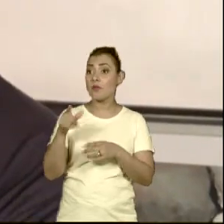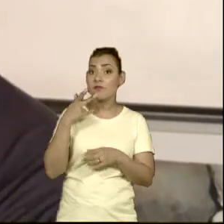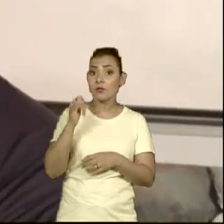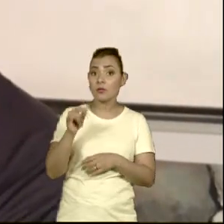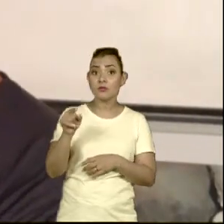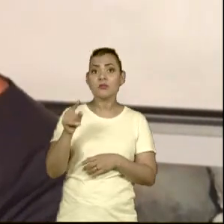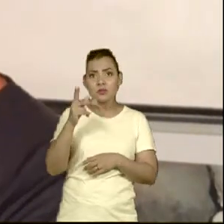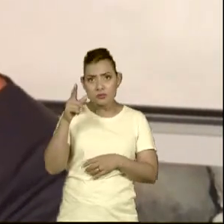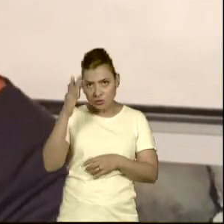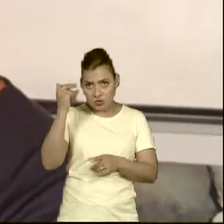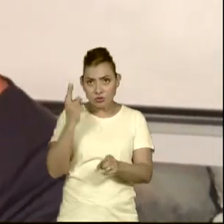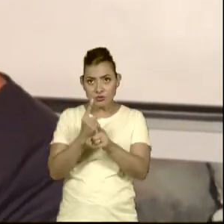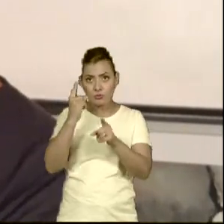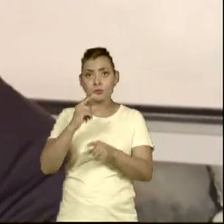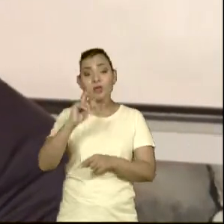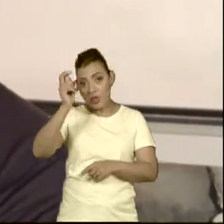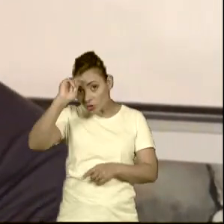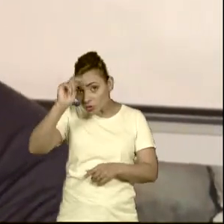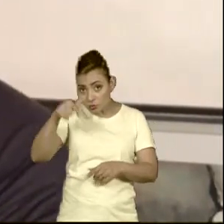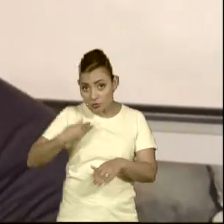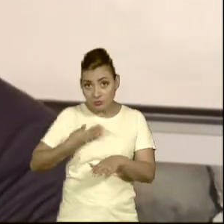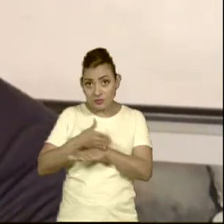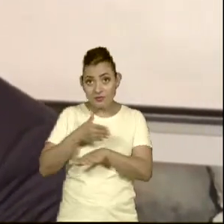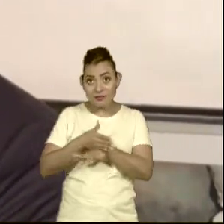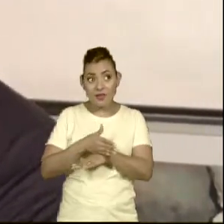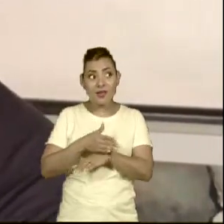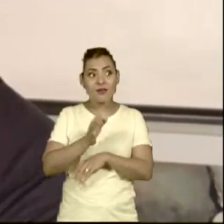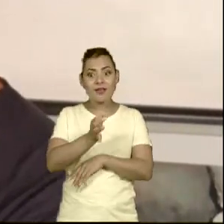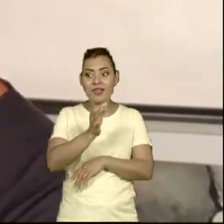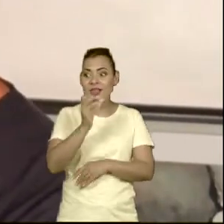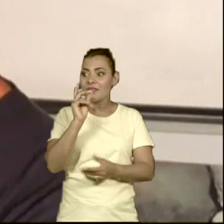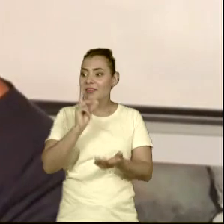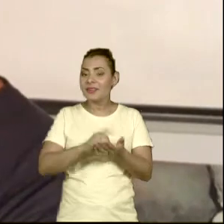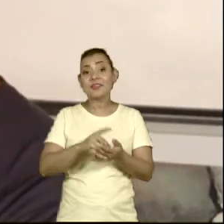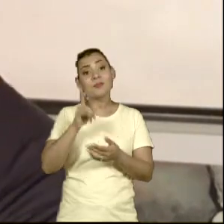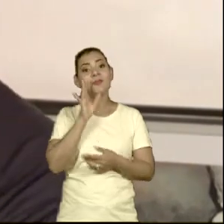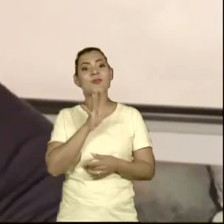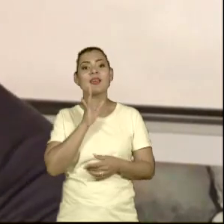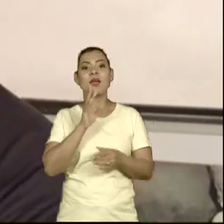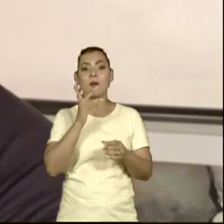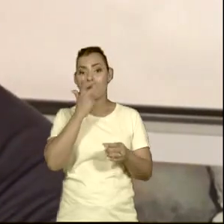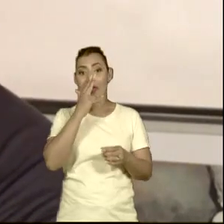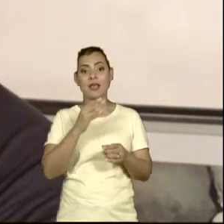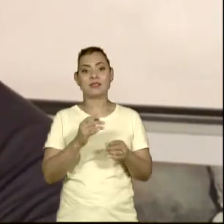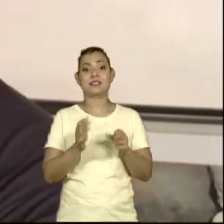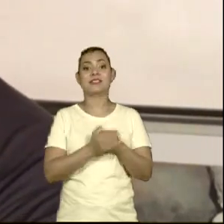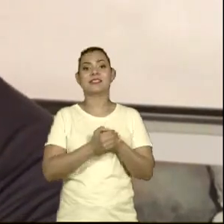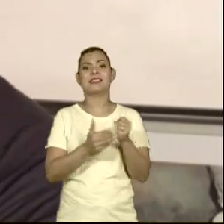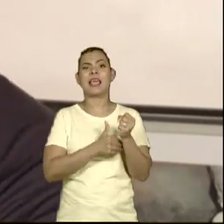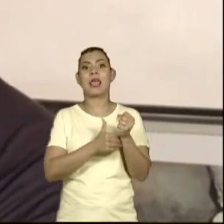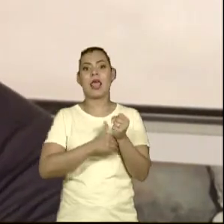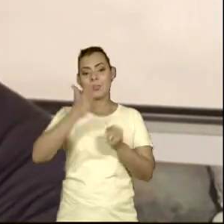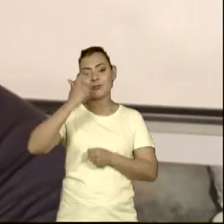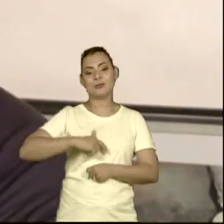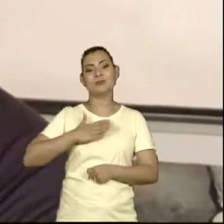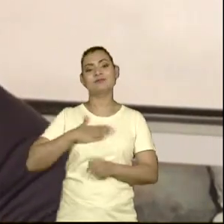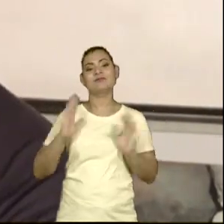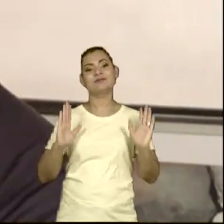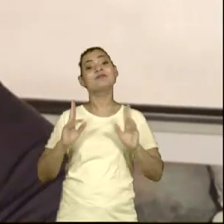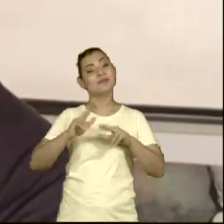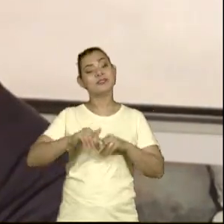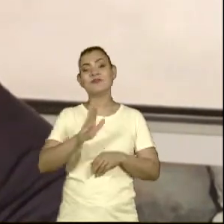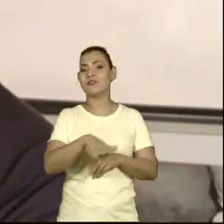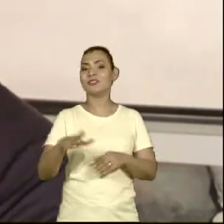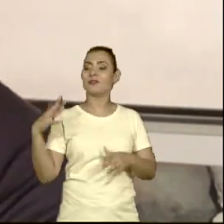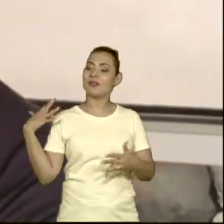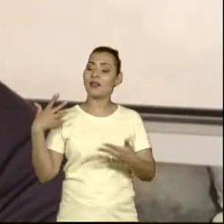assim, já pensou em descobrirem que é o Júlio que está aqui? Então tem um lado muito legal também de você ter uma identidade secreta, eu tenho toda essa história com essa programação